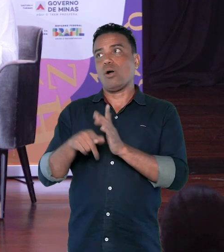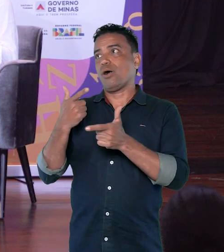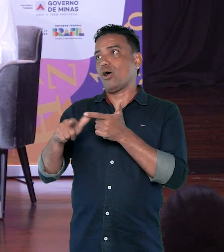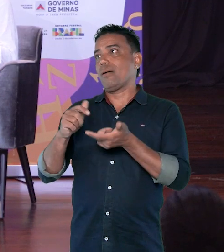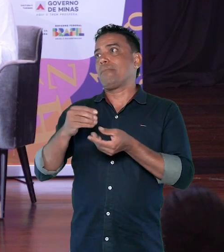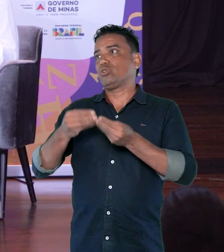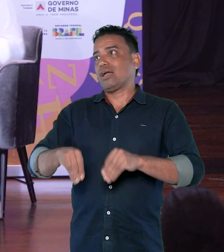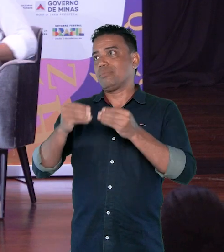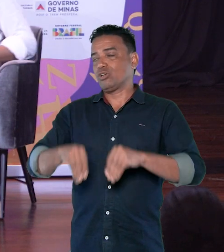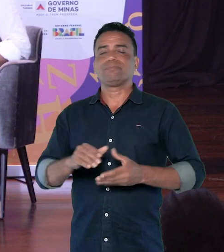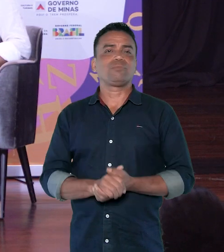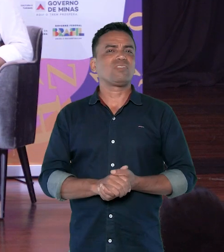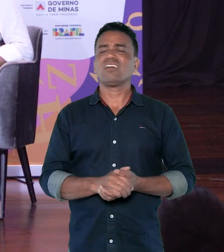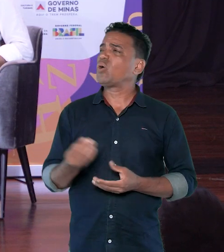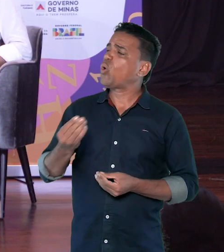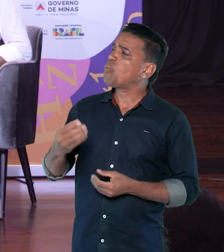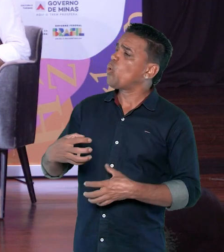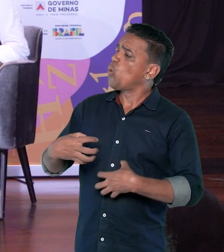com a raiva?